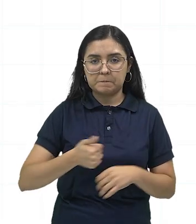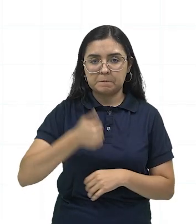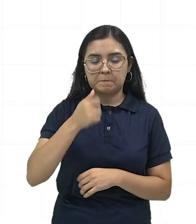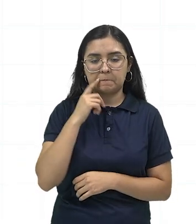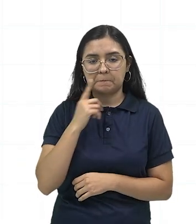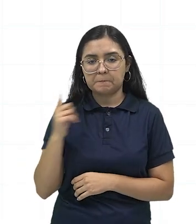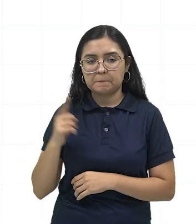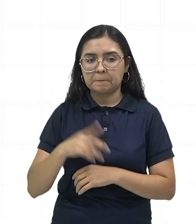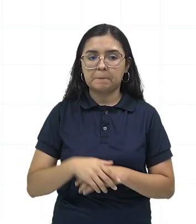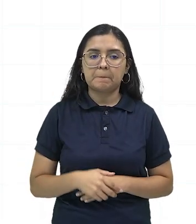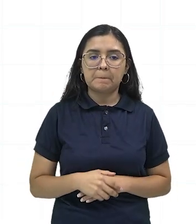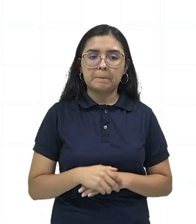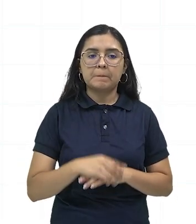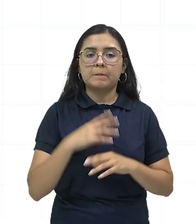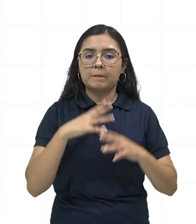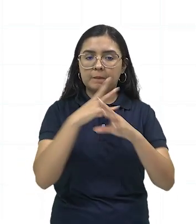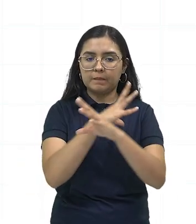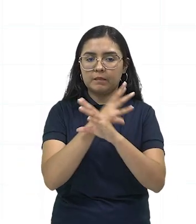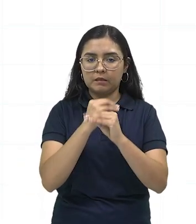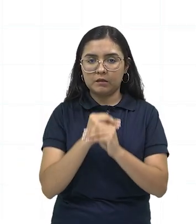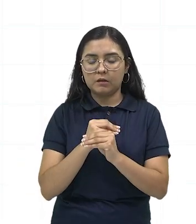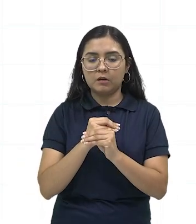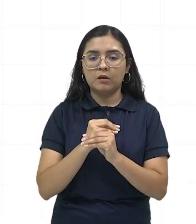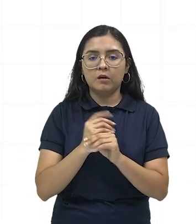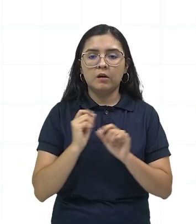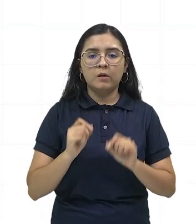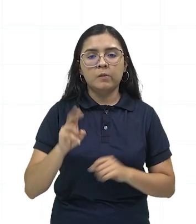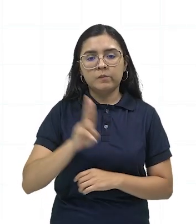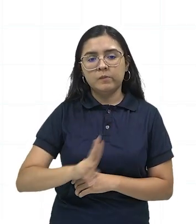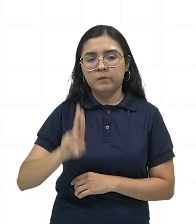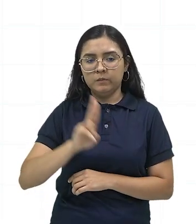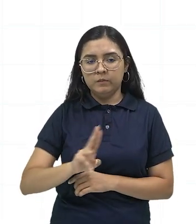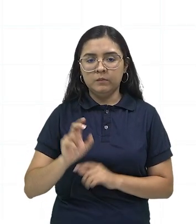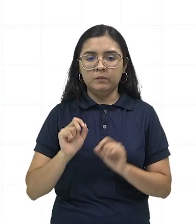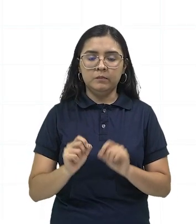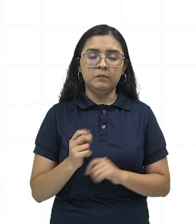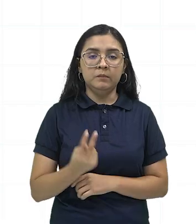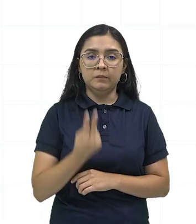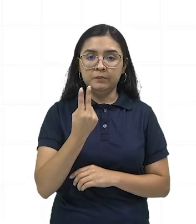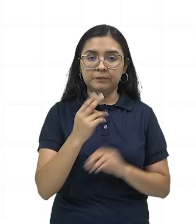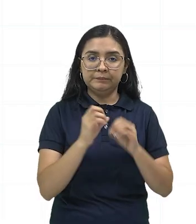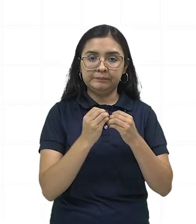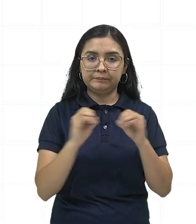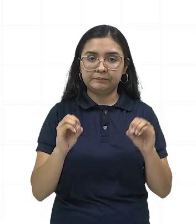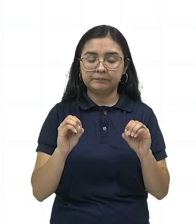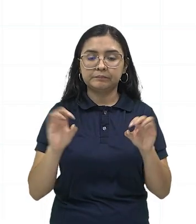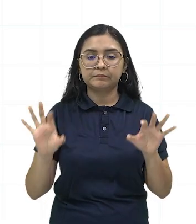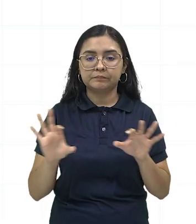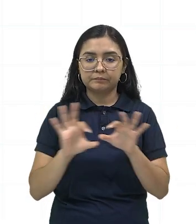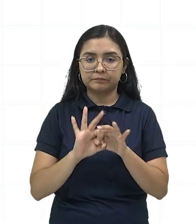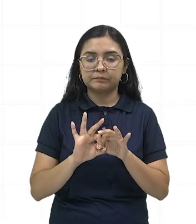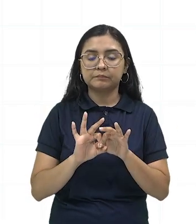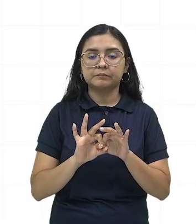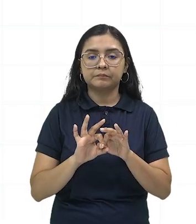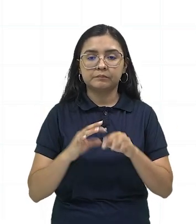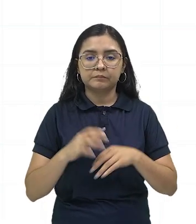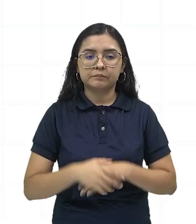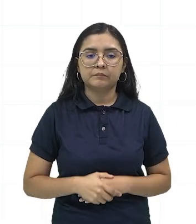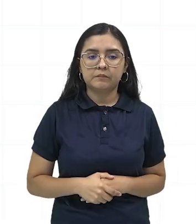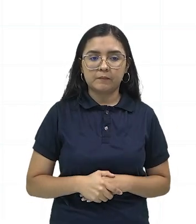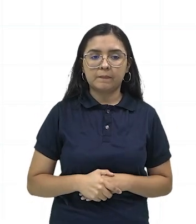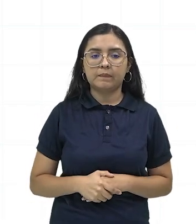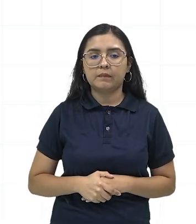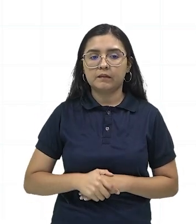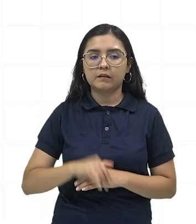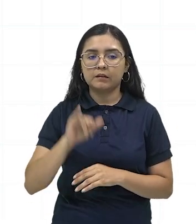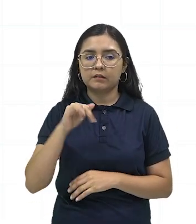coordenativas. Essas conjunções são utilizadas para conectar duas orações independentes. Isso é importante, tá? Essas orações